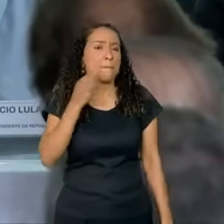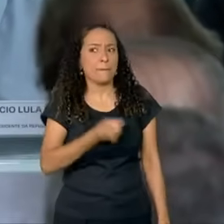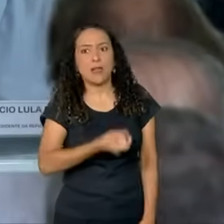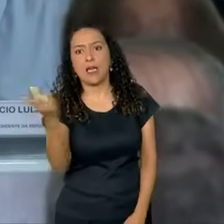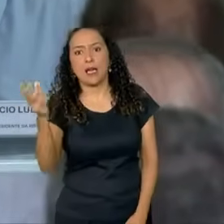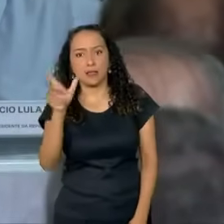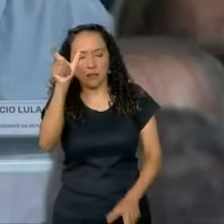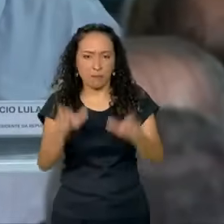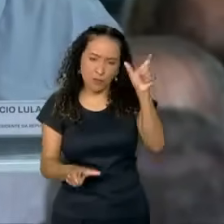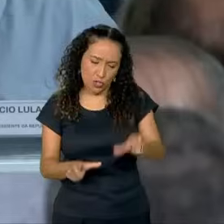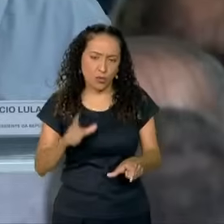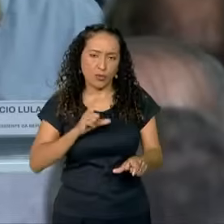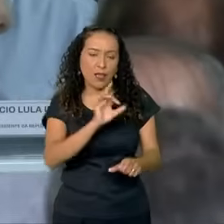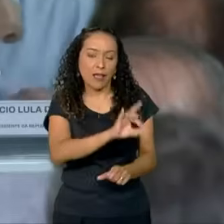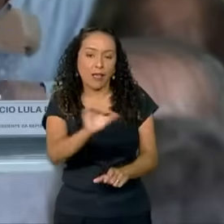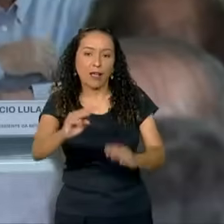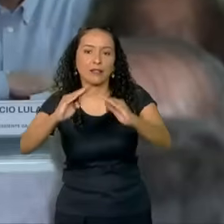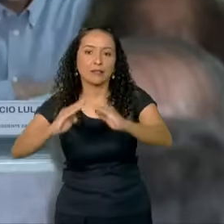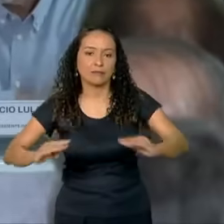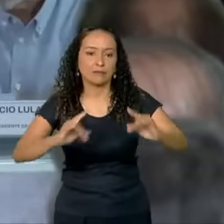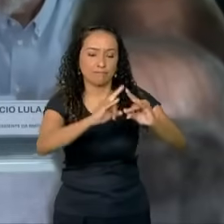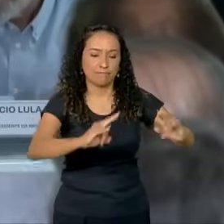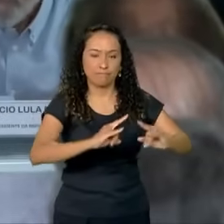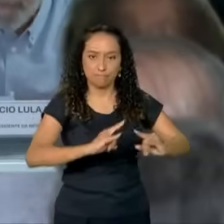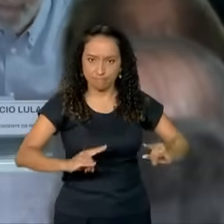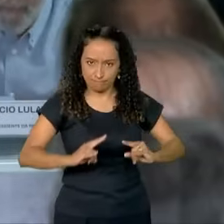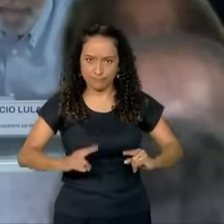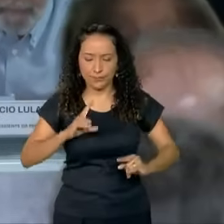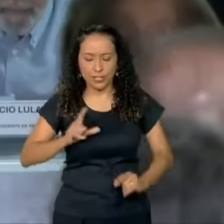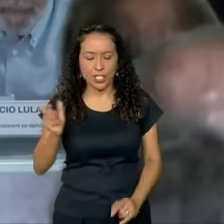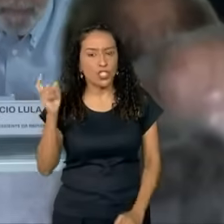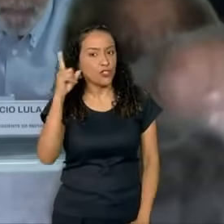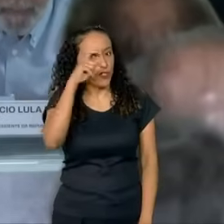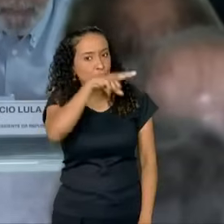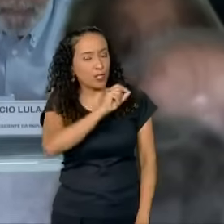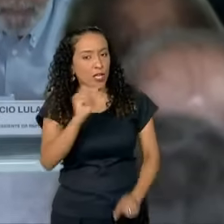um desses abrigos. E isso traz uma dificuldade de...